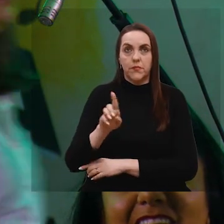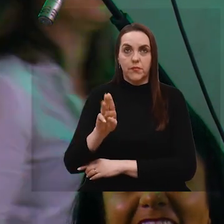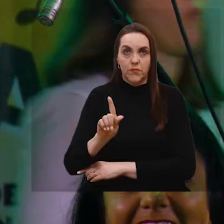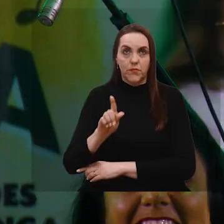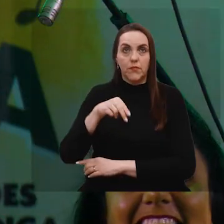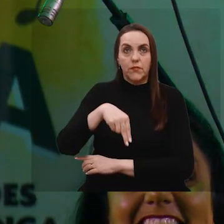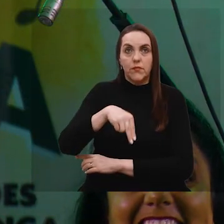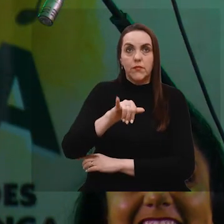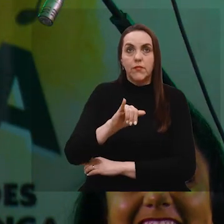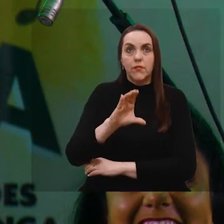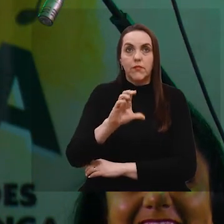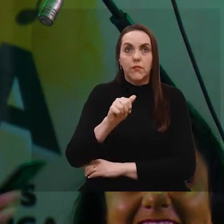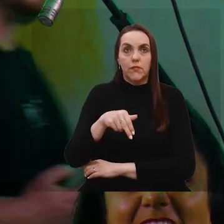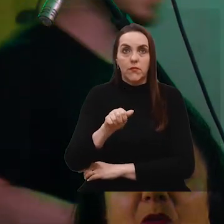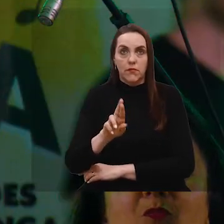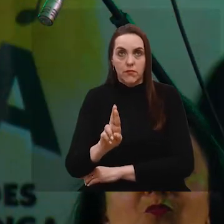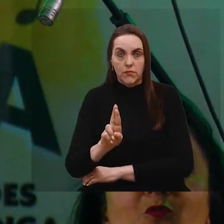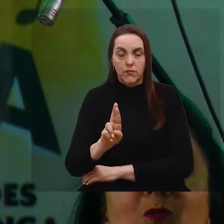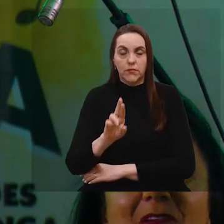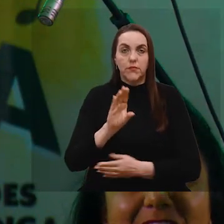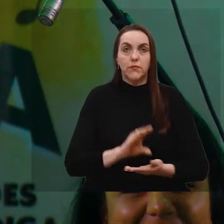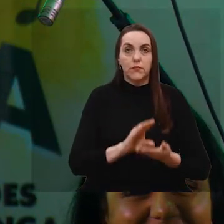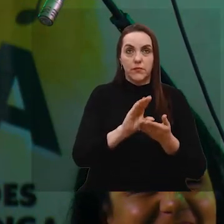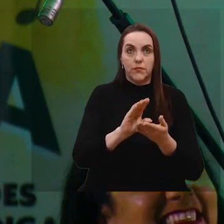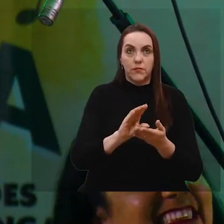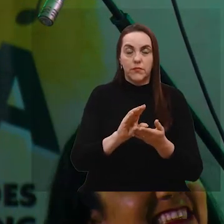conselheiro do MTG, Nicanor Castilhos,